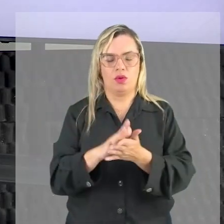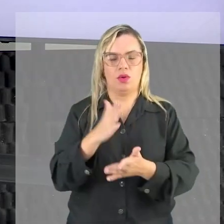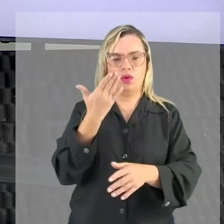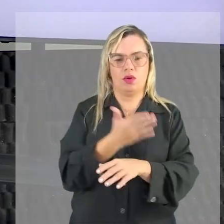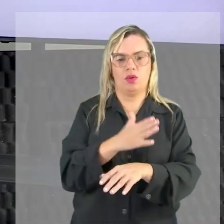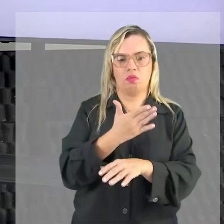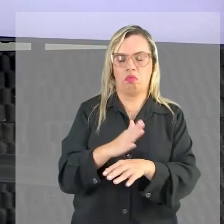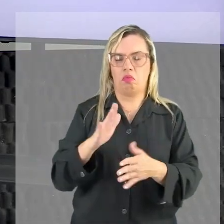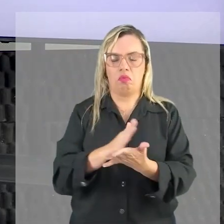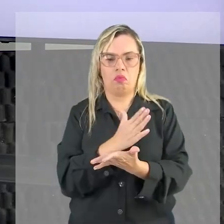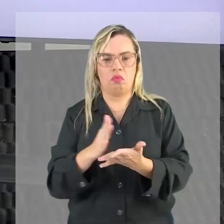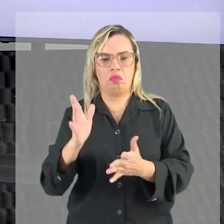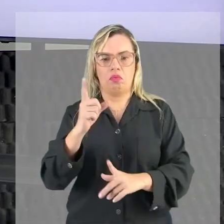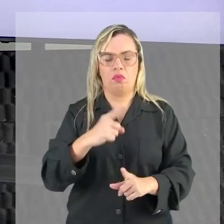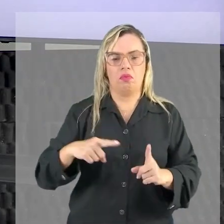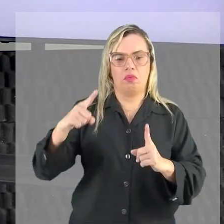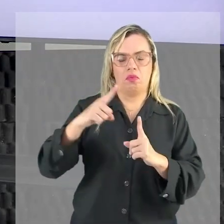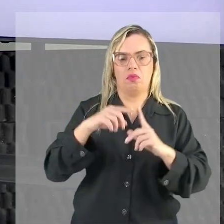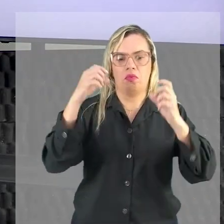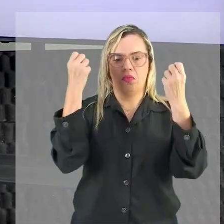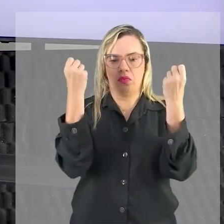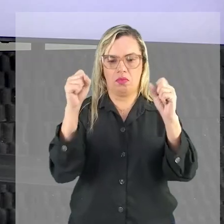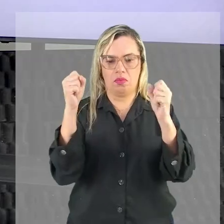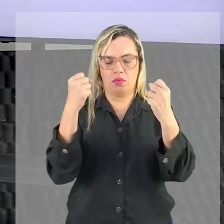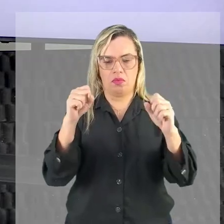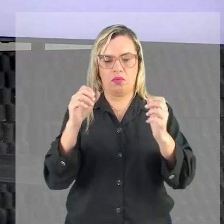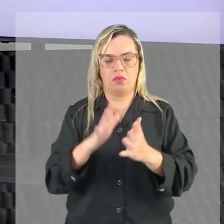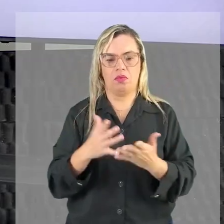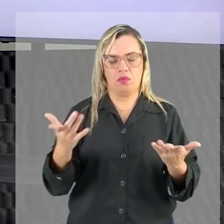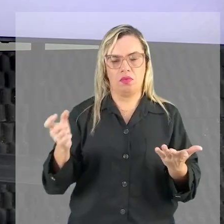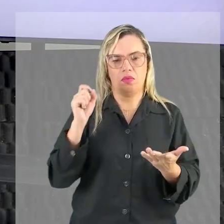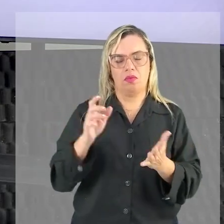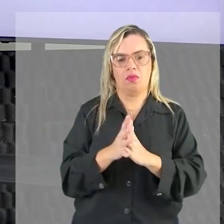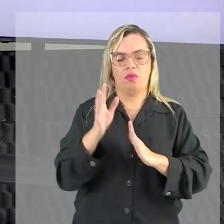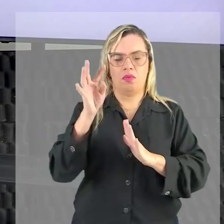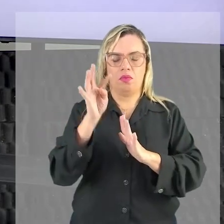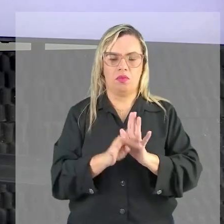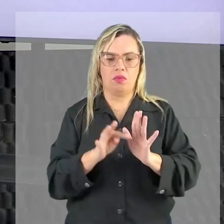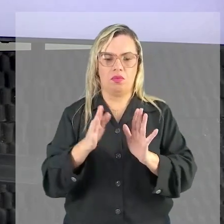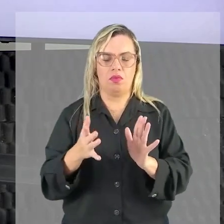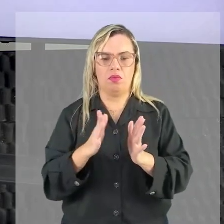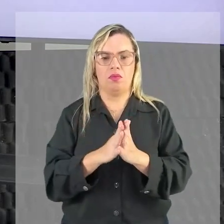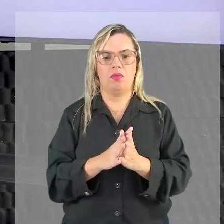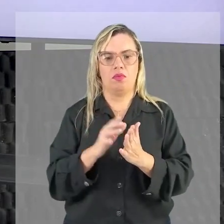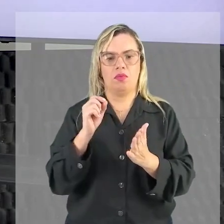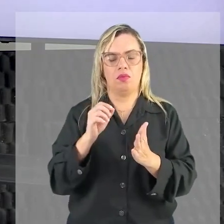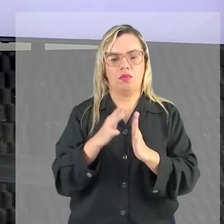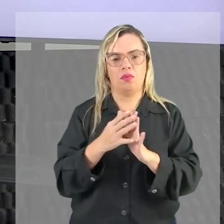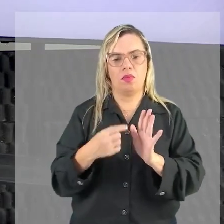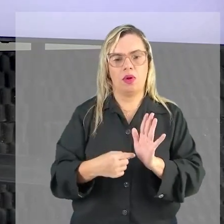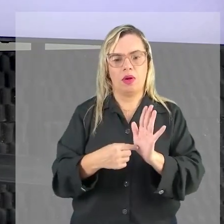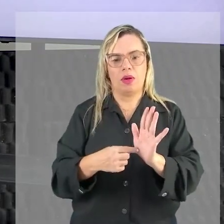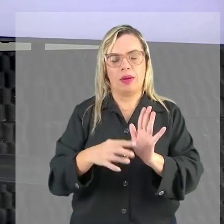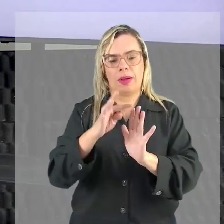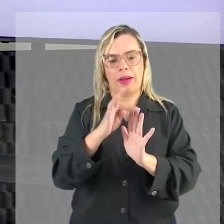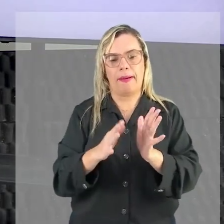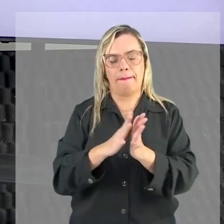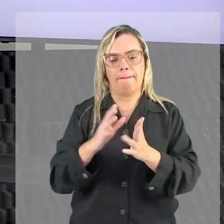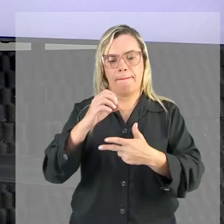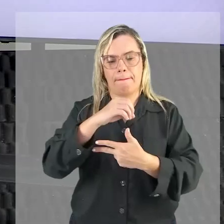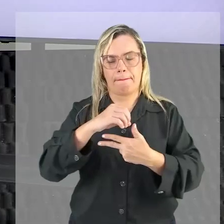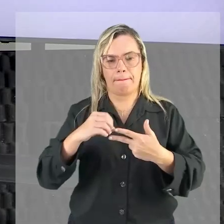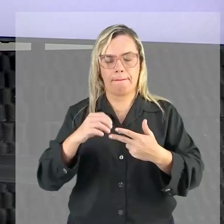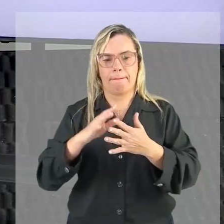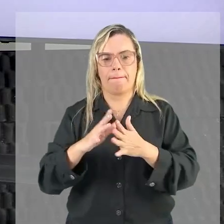praticar algum tipo de atividade física. Então, o texto ele faz essa ressalta. As questões do Enem